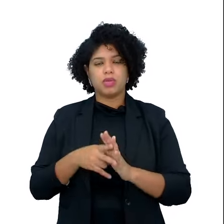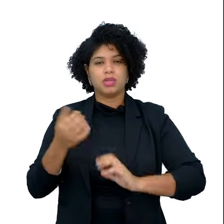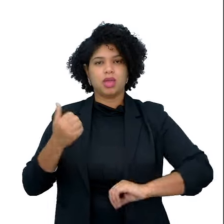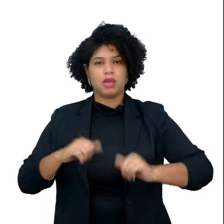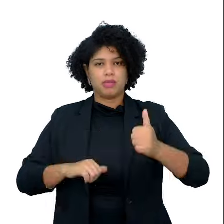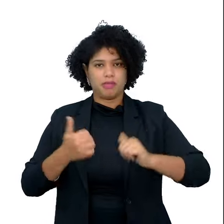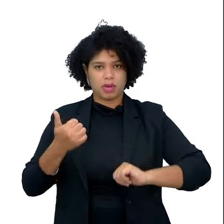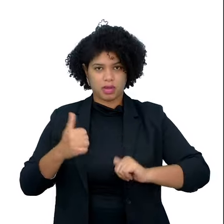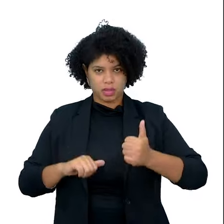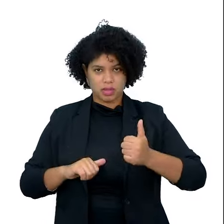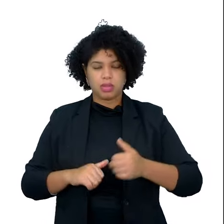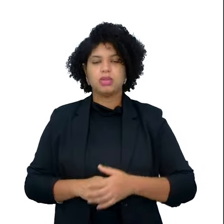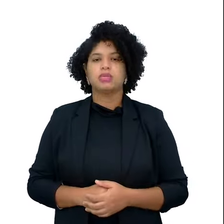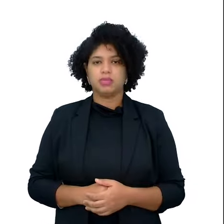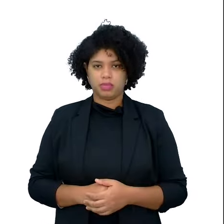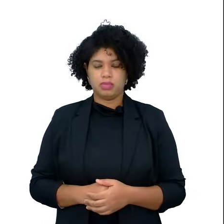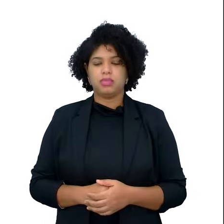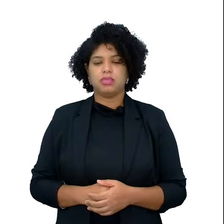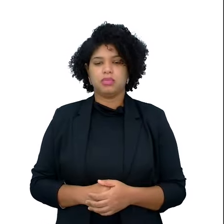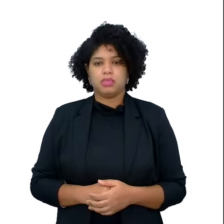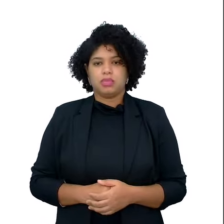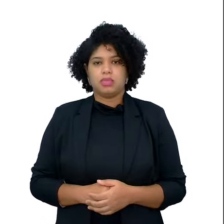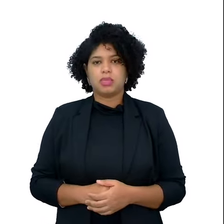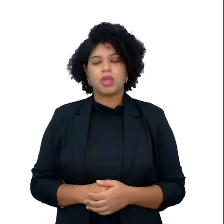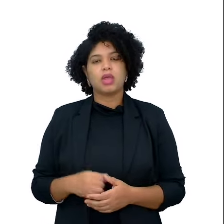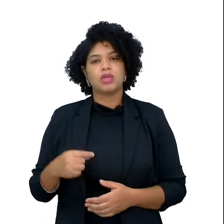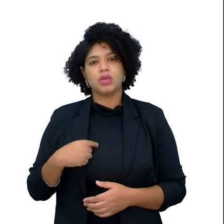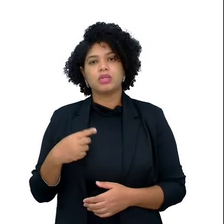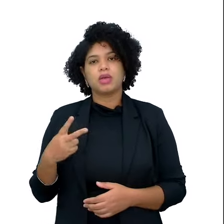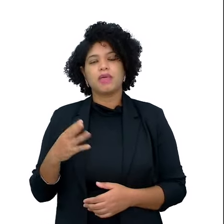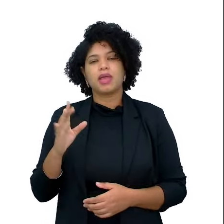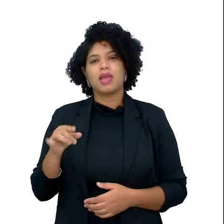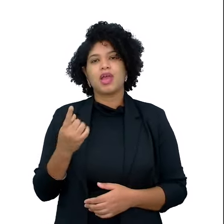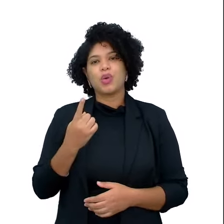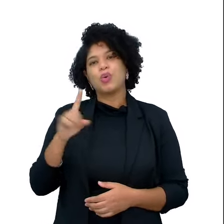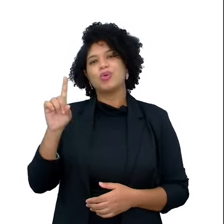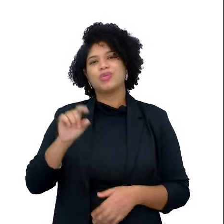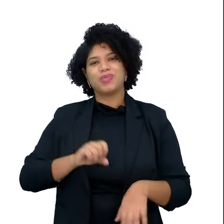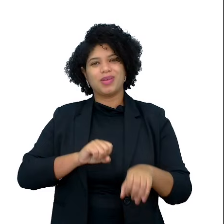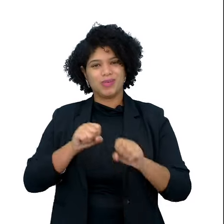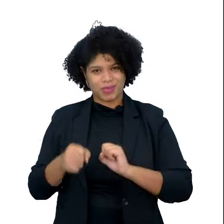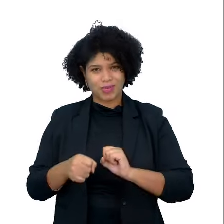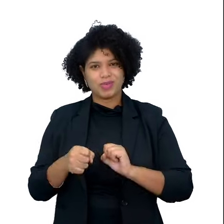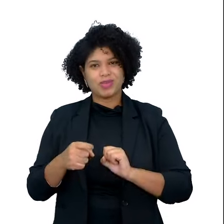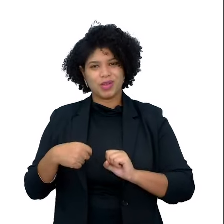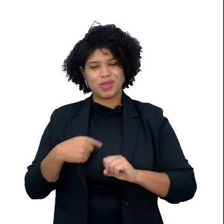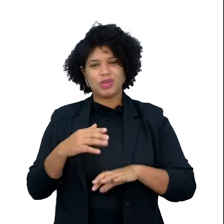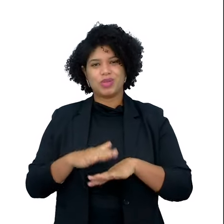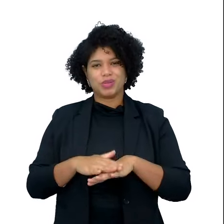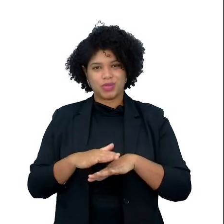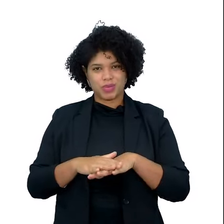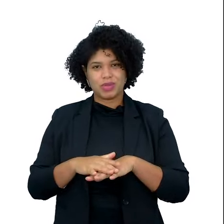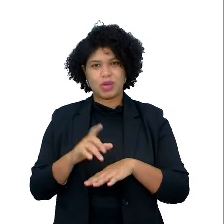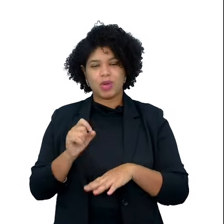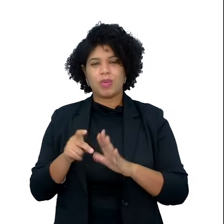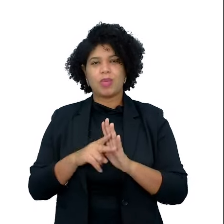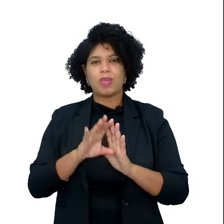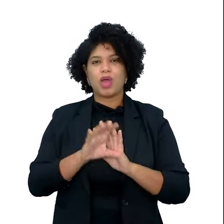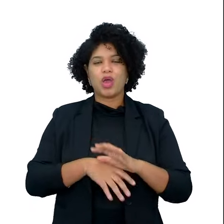avaliação, e aí a gente já vem, hoje é a última formação em que a gente trabalha sobre o